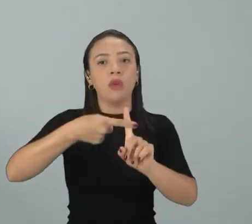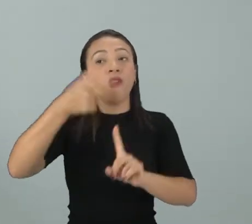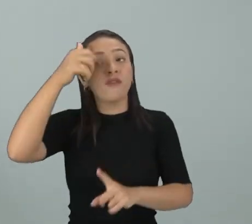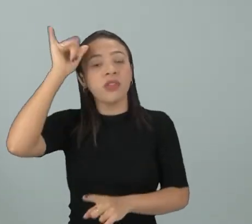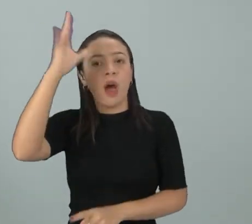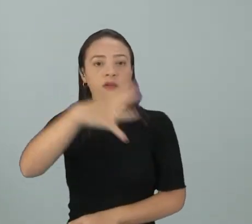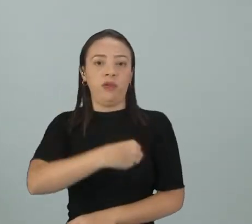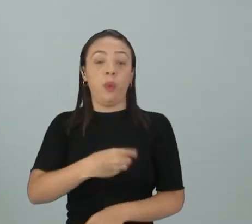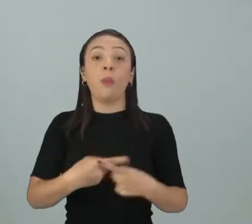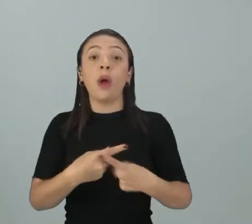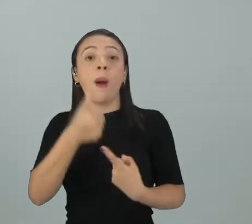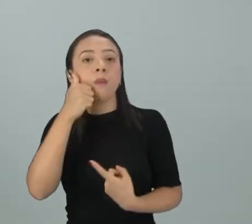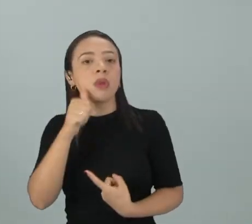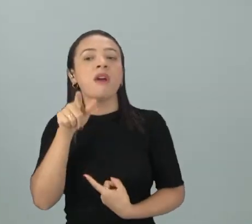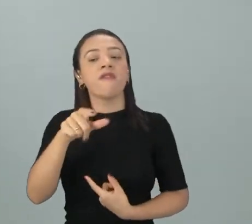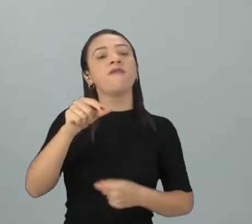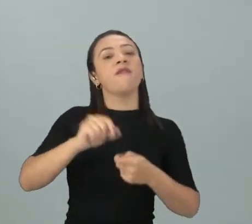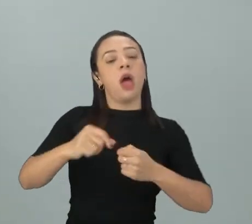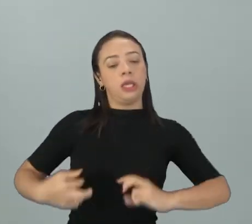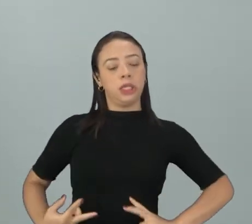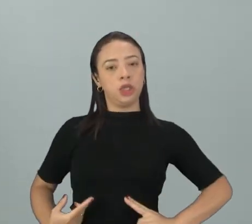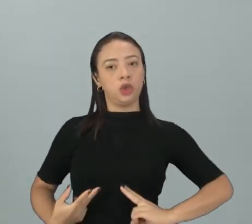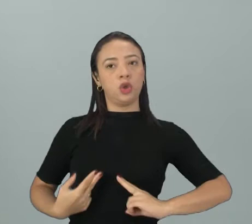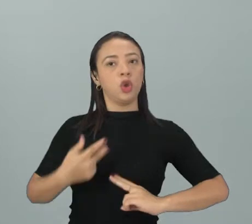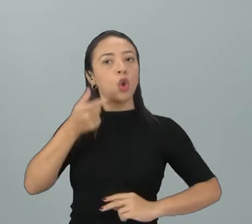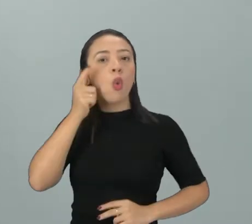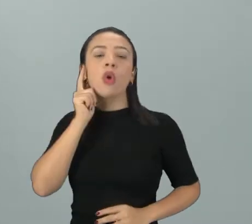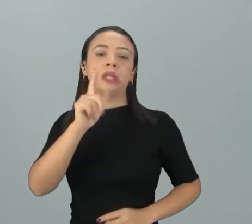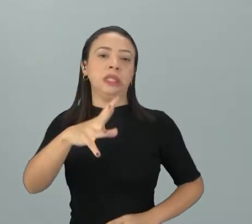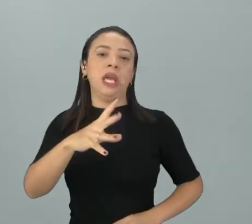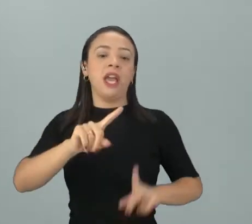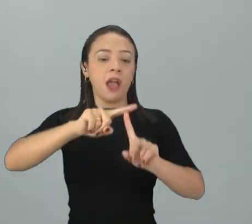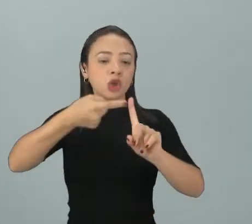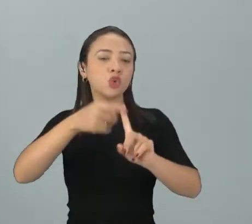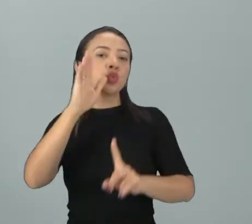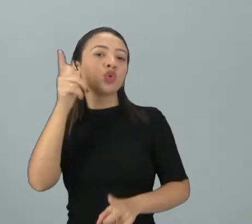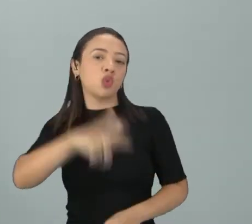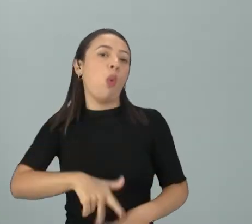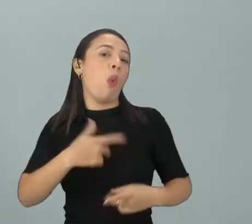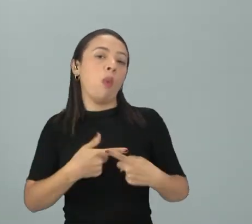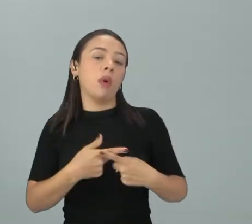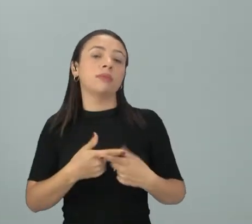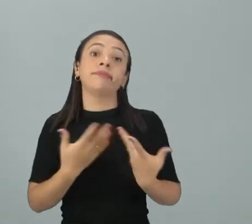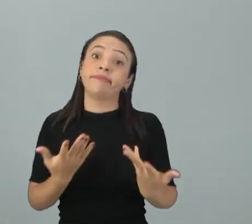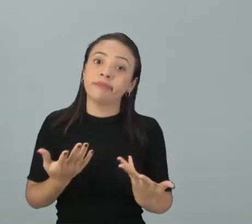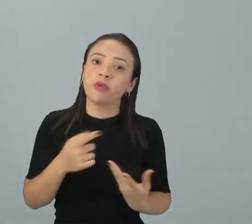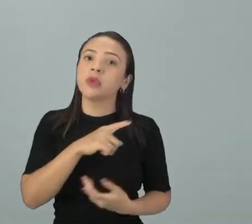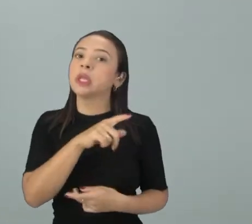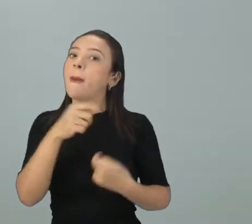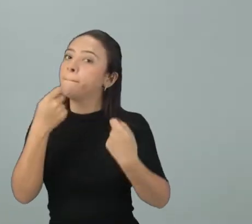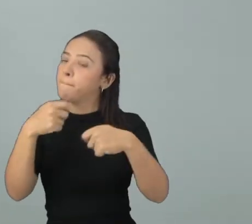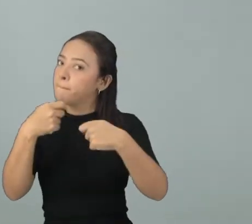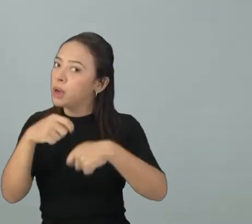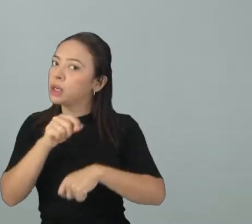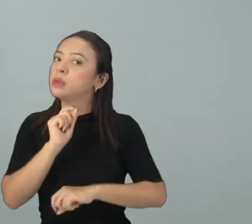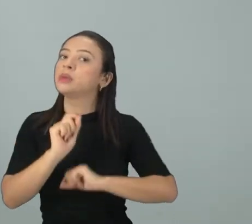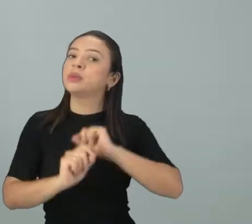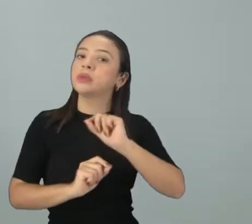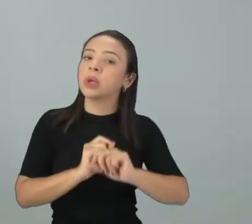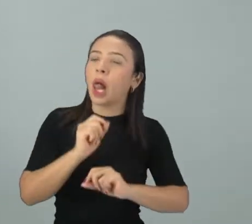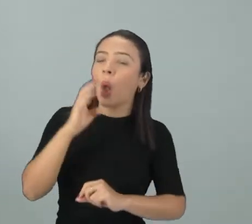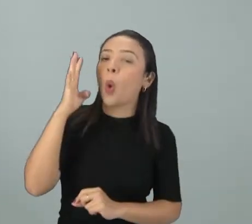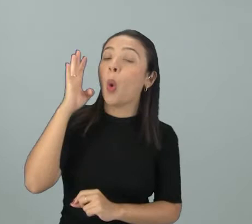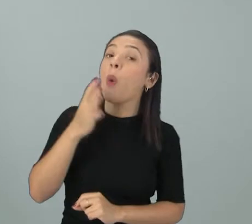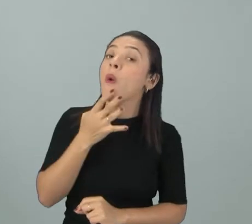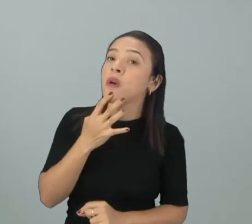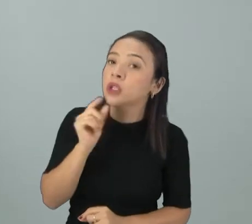a mulher, quando faz a laqueadura tubária, ela não pode mais ter filhos? Né? Isso aí você consegue responder se você tiver um conhecimento básico da anatomia